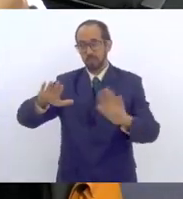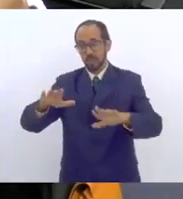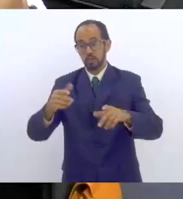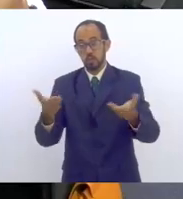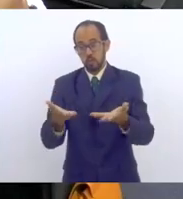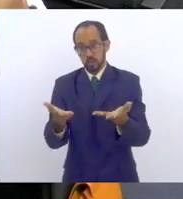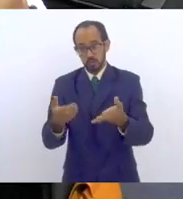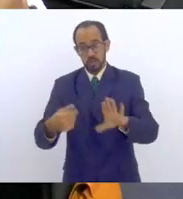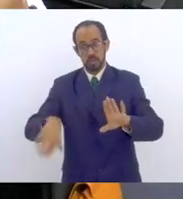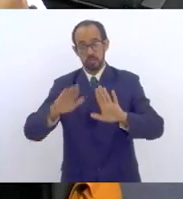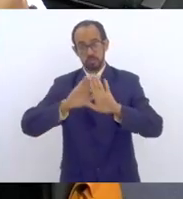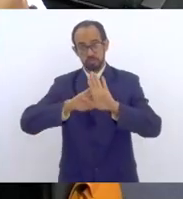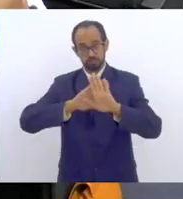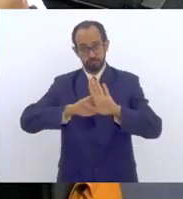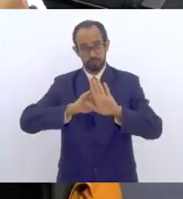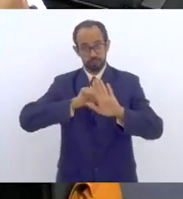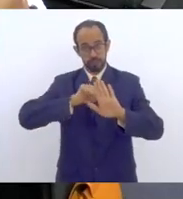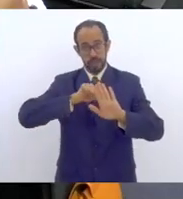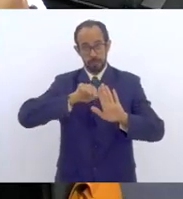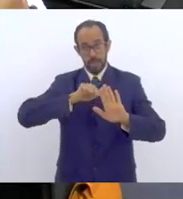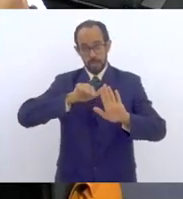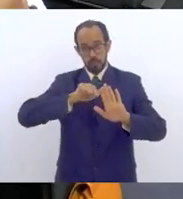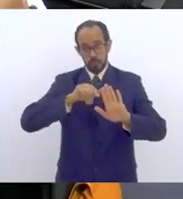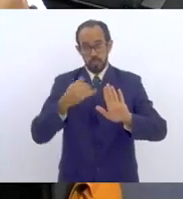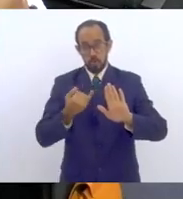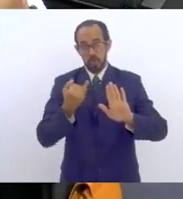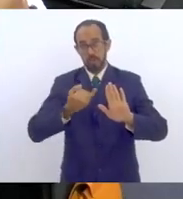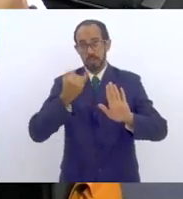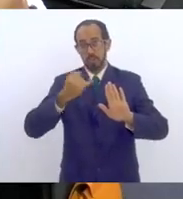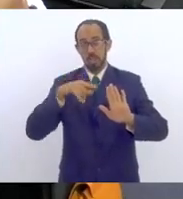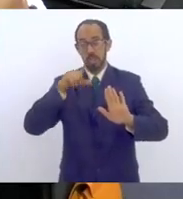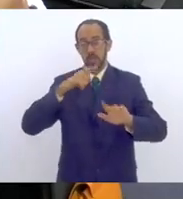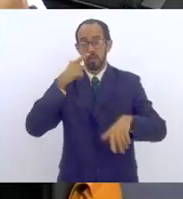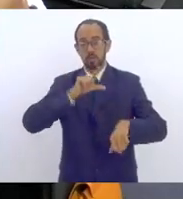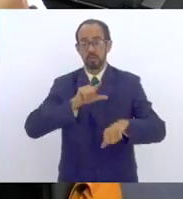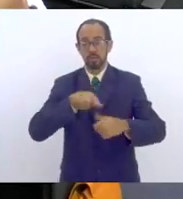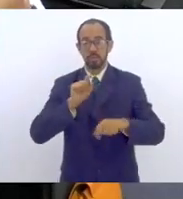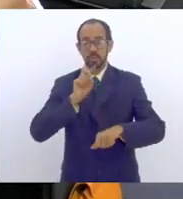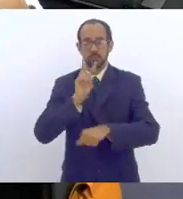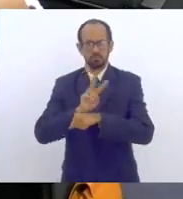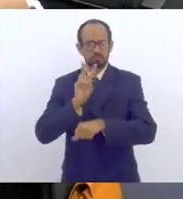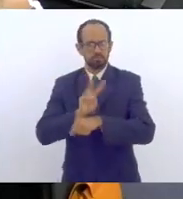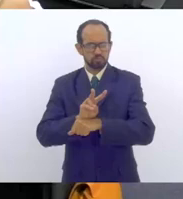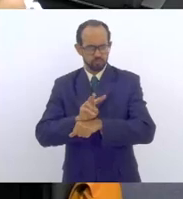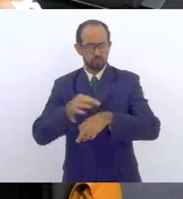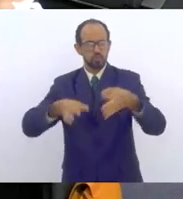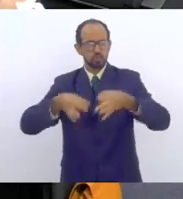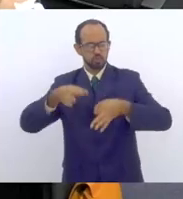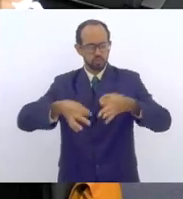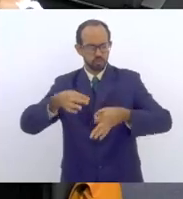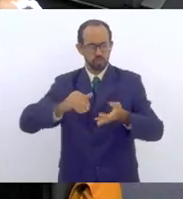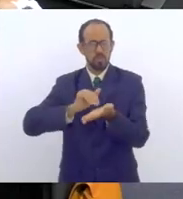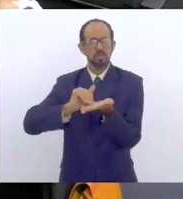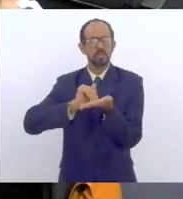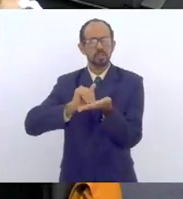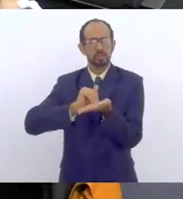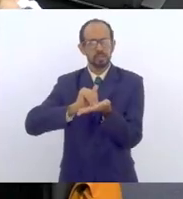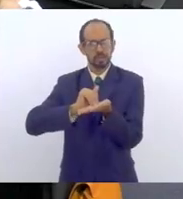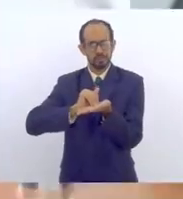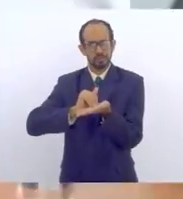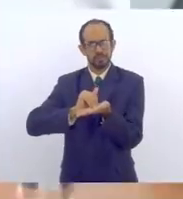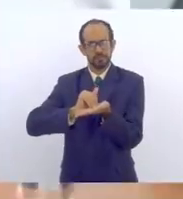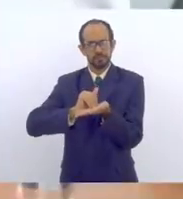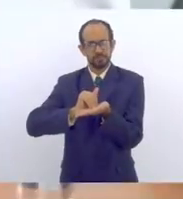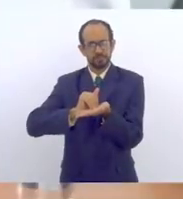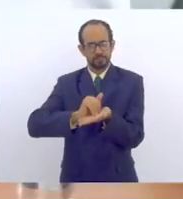importante é a garantia ali da retaguarda da parte jurídica da secretaria eu